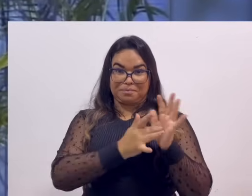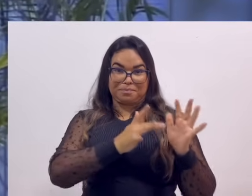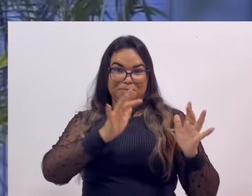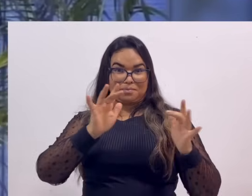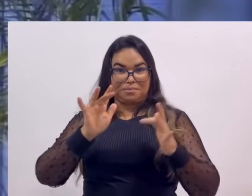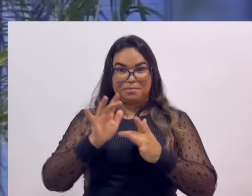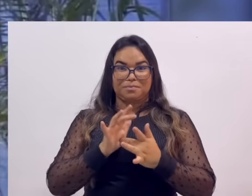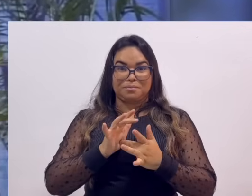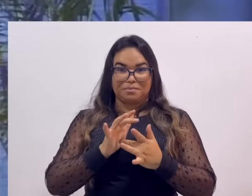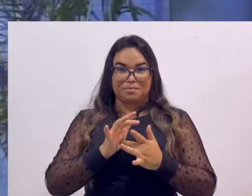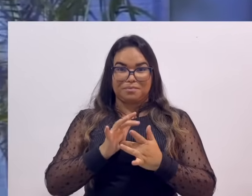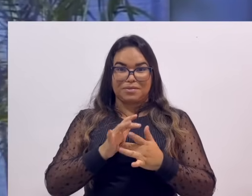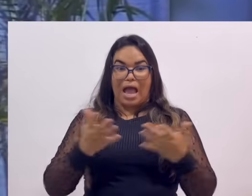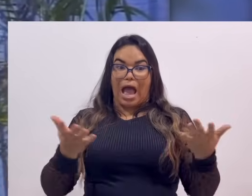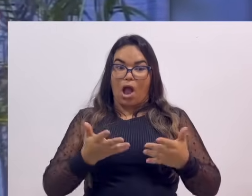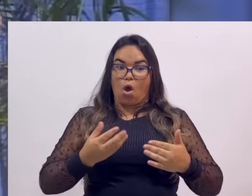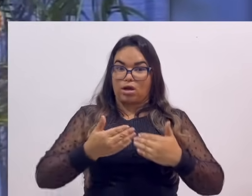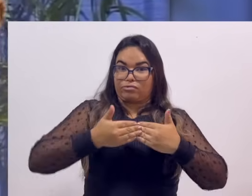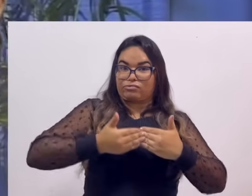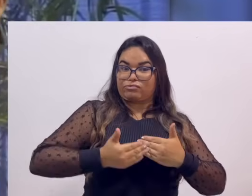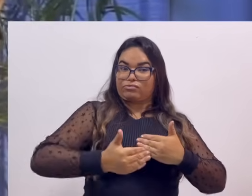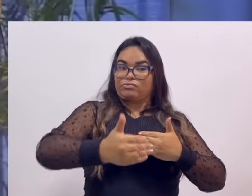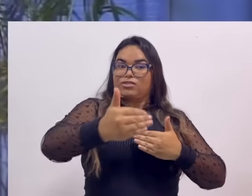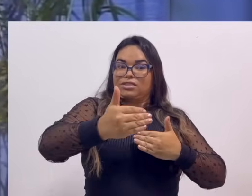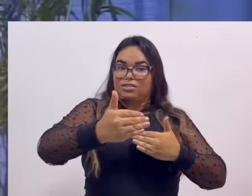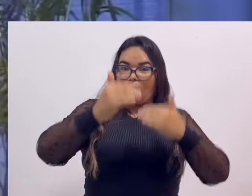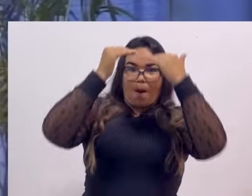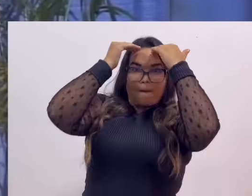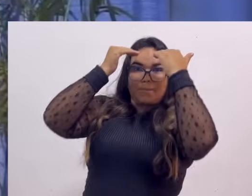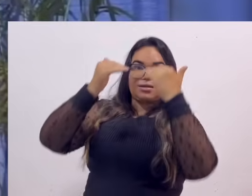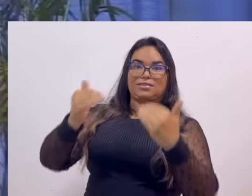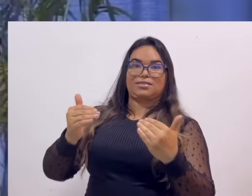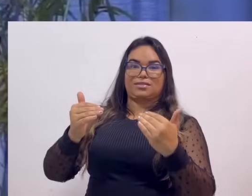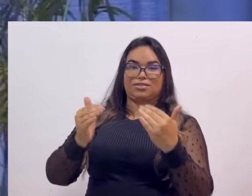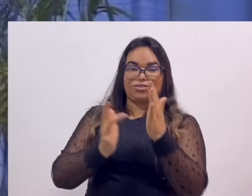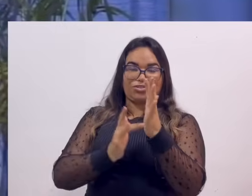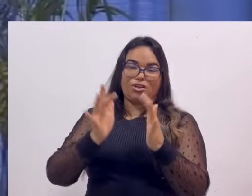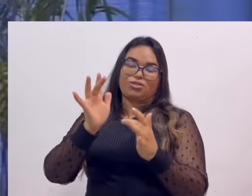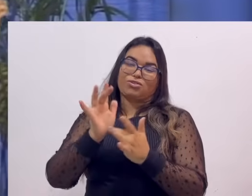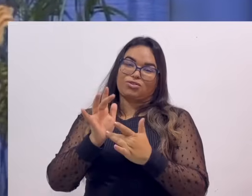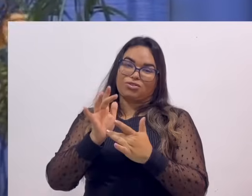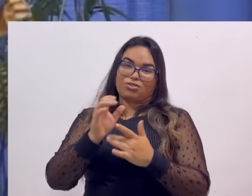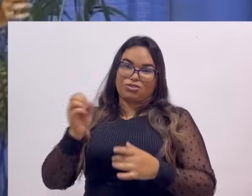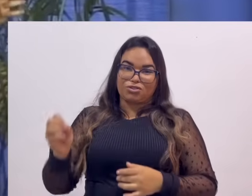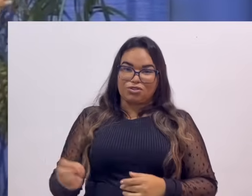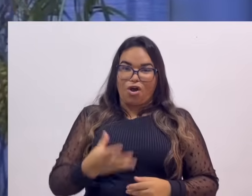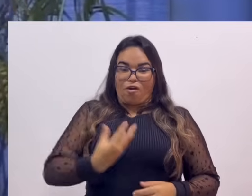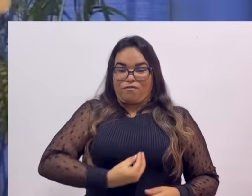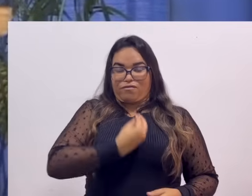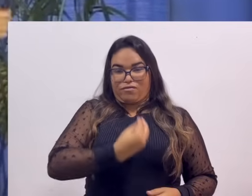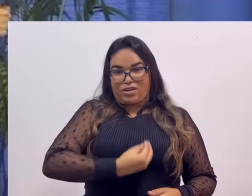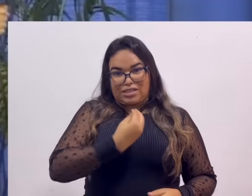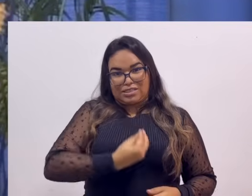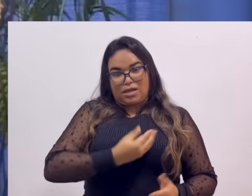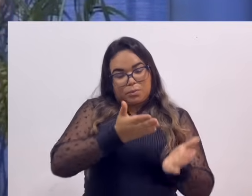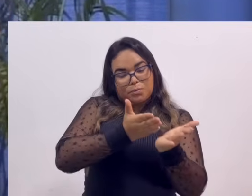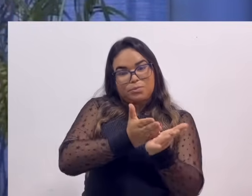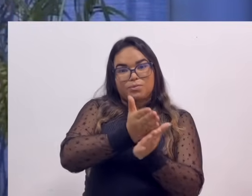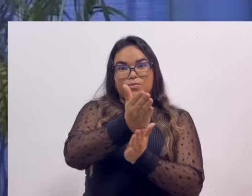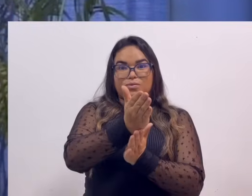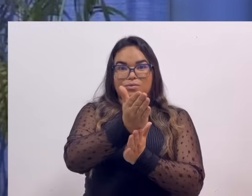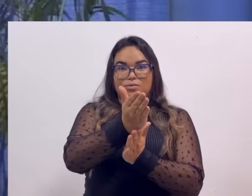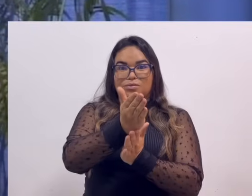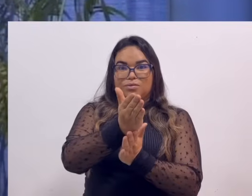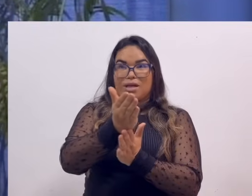Vamos, então, caminhar em Cristo por esta estrada, o caminho da nova estrada nesta vida, e Cristo nos